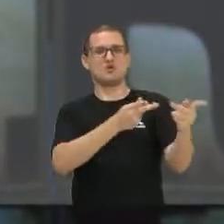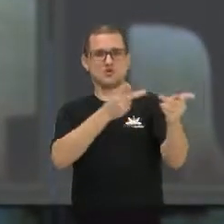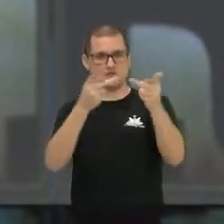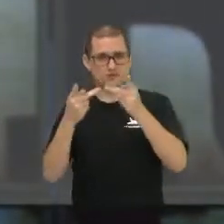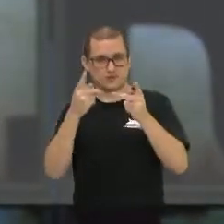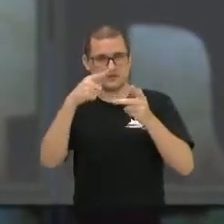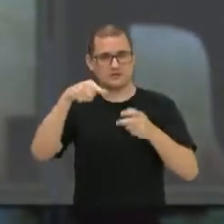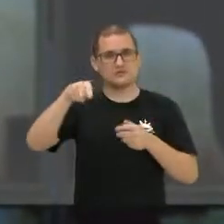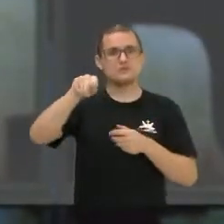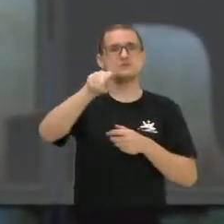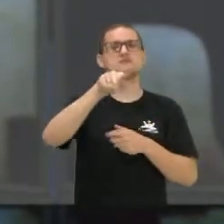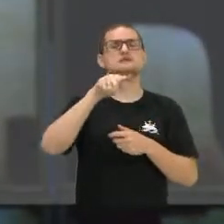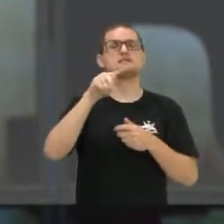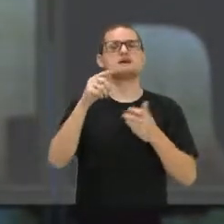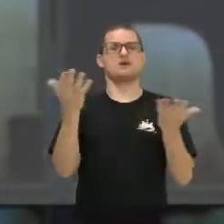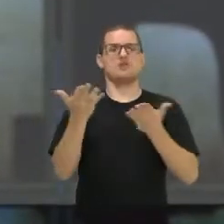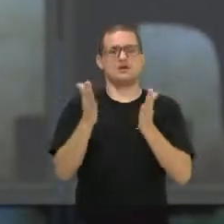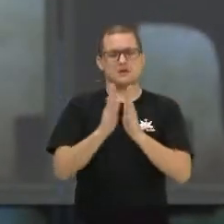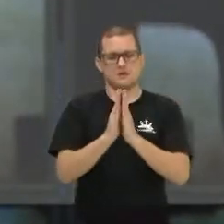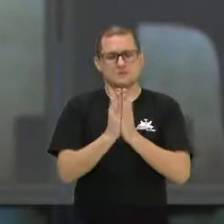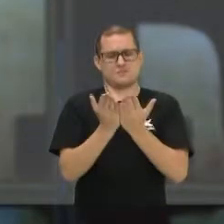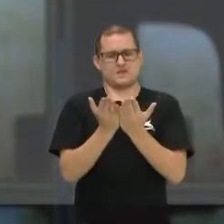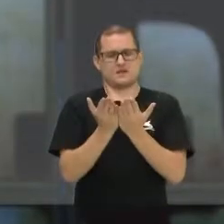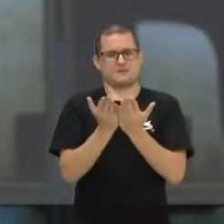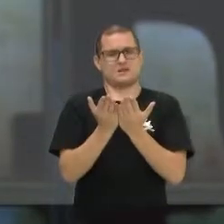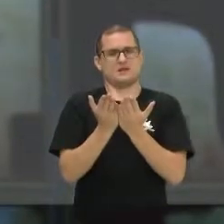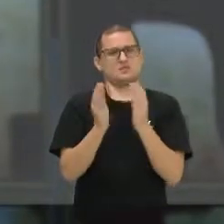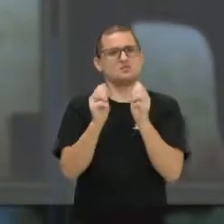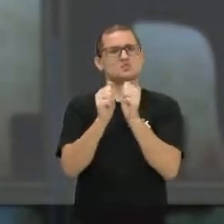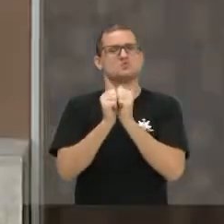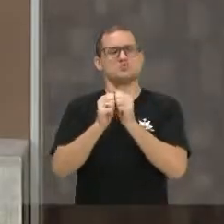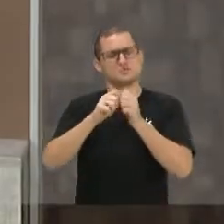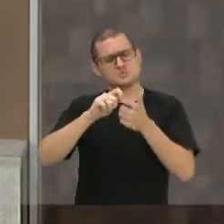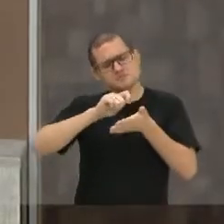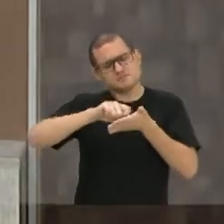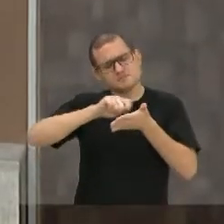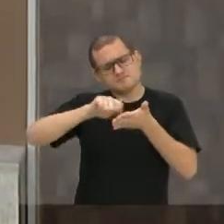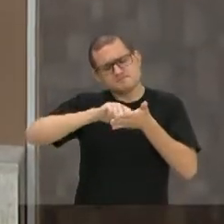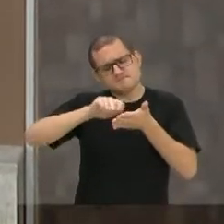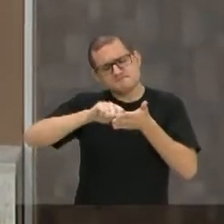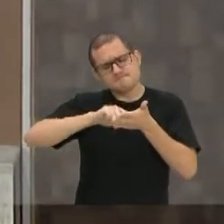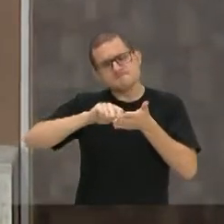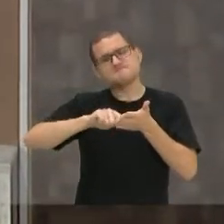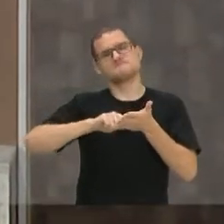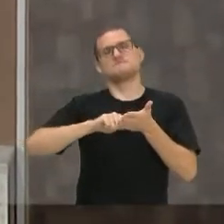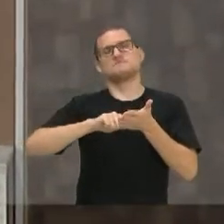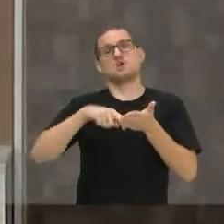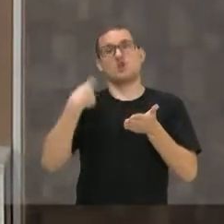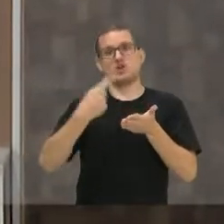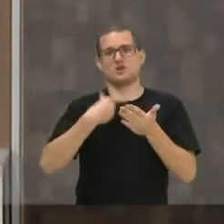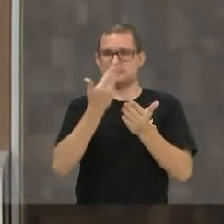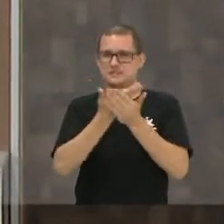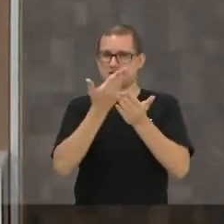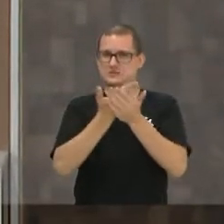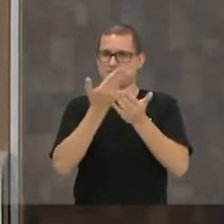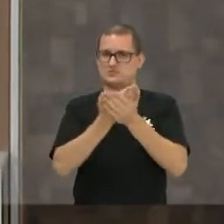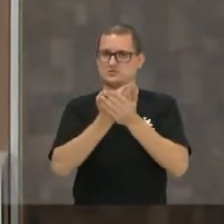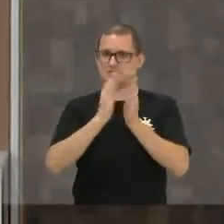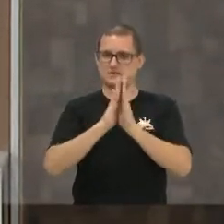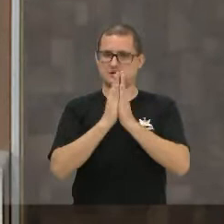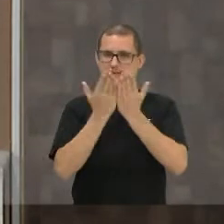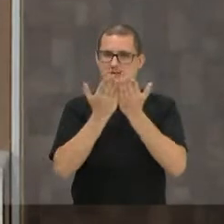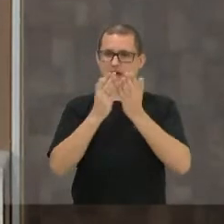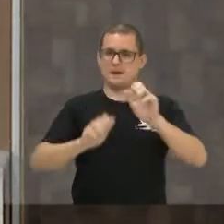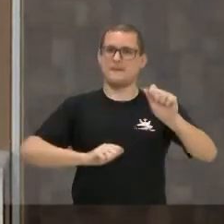pegue a bíblia caderno caneta vamos juntos estamos estudando o livro do apocalipse